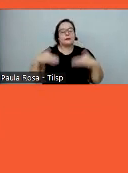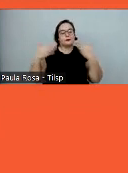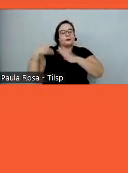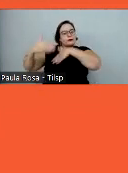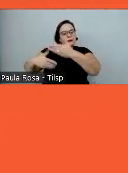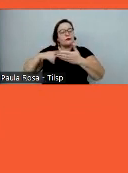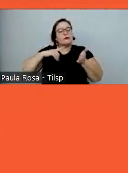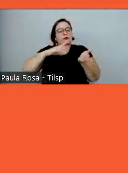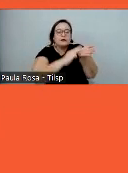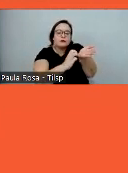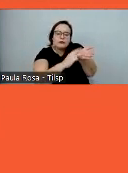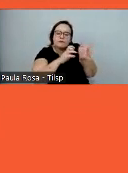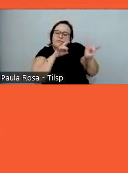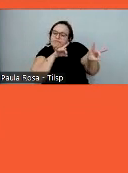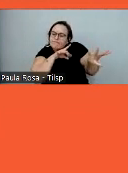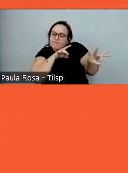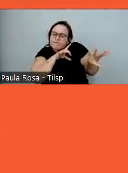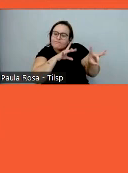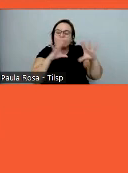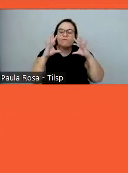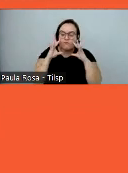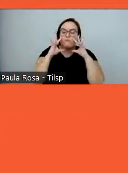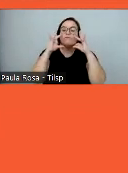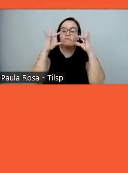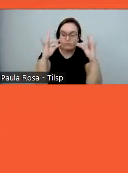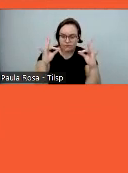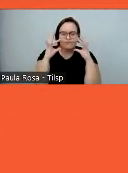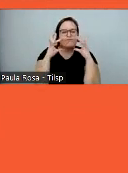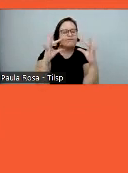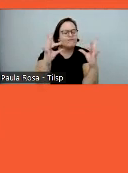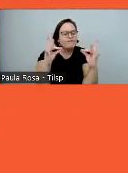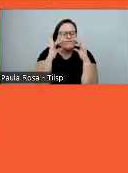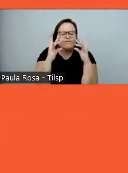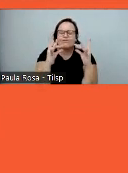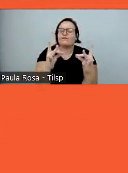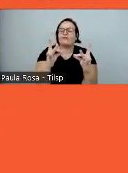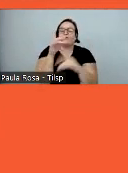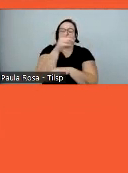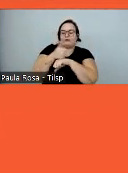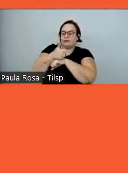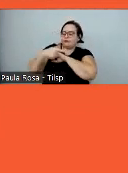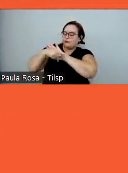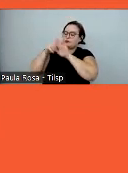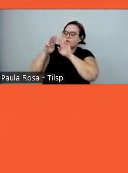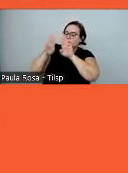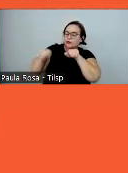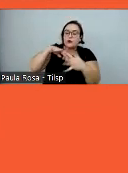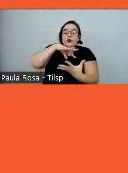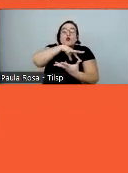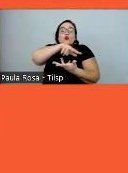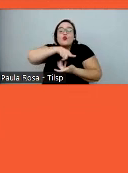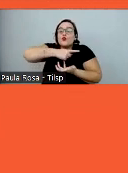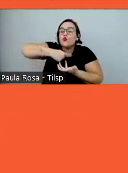muito específica de escuta não escuta sensível de profissionais de museus uma escuta mundial e aí que um pouco Essa